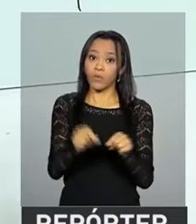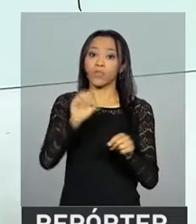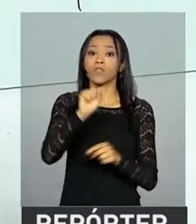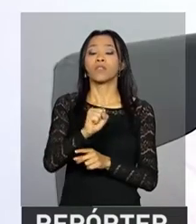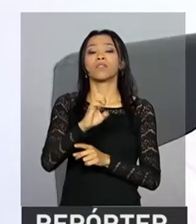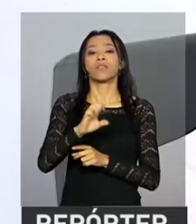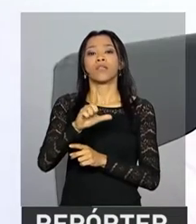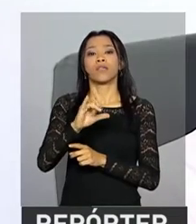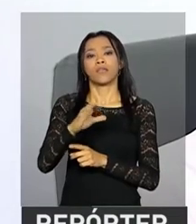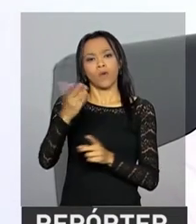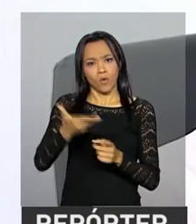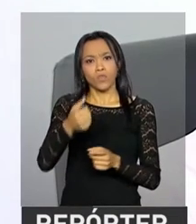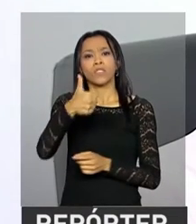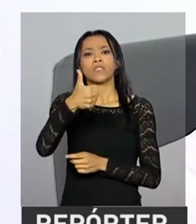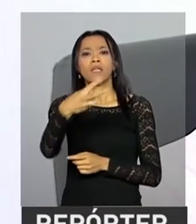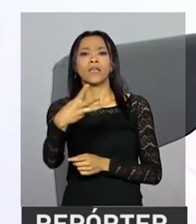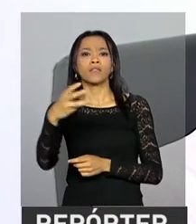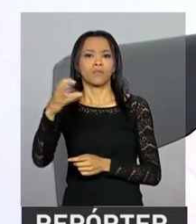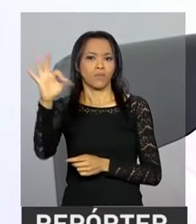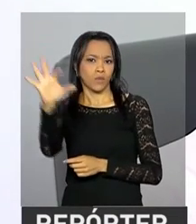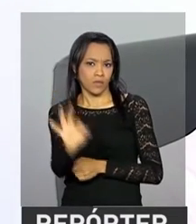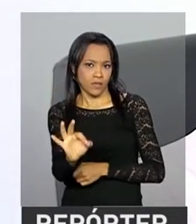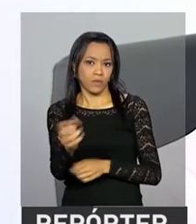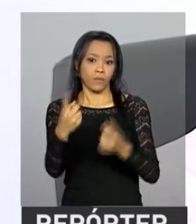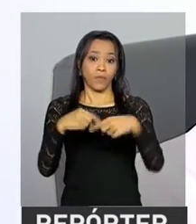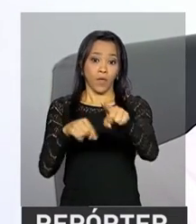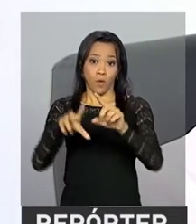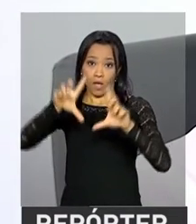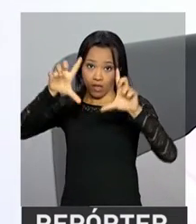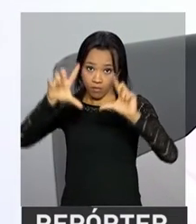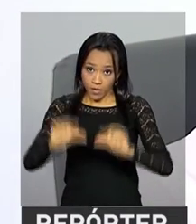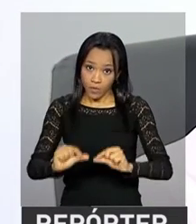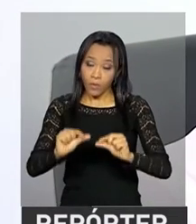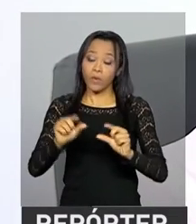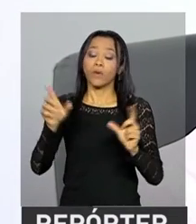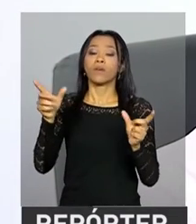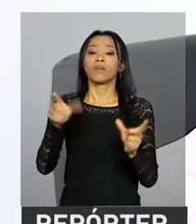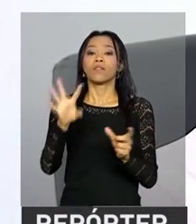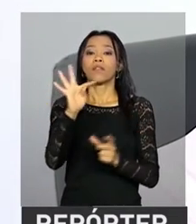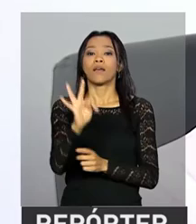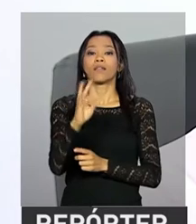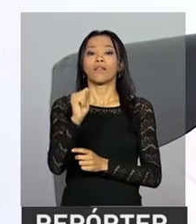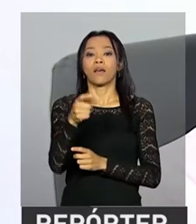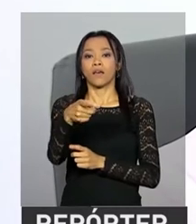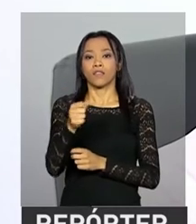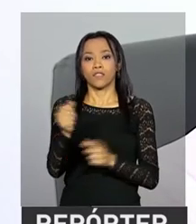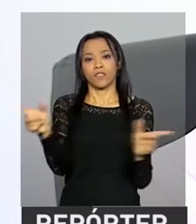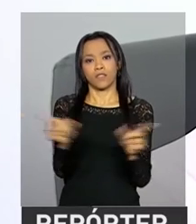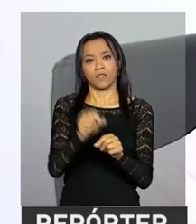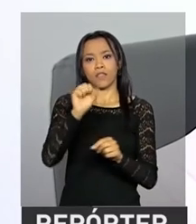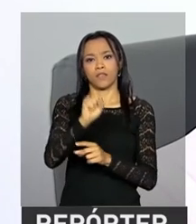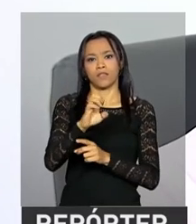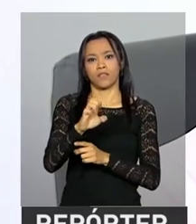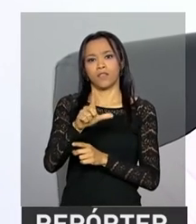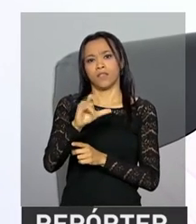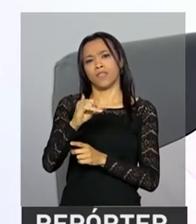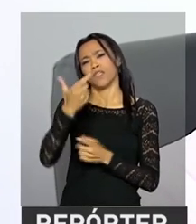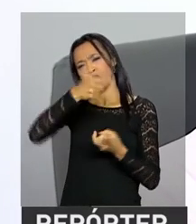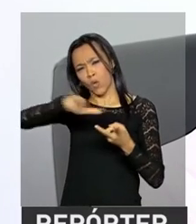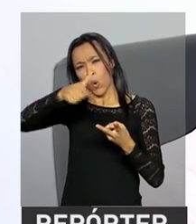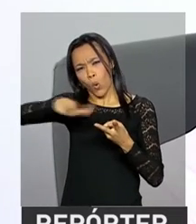com a queda da taxa selic investimentos baseados lastreados em cd e nesta edição direto